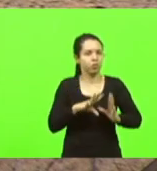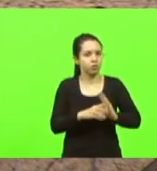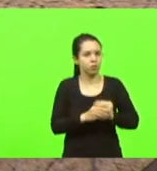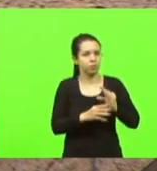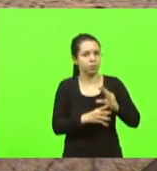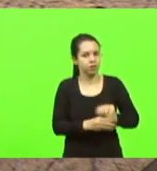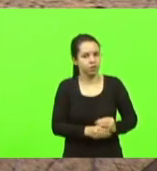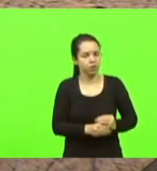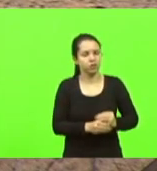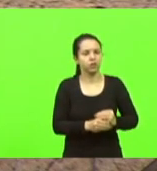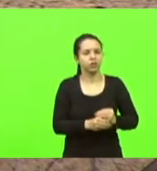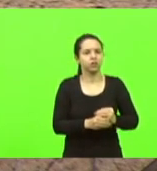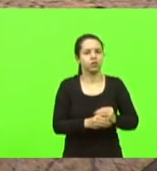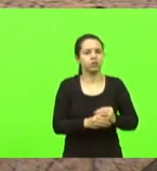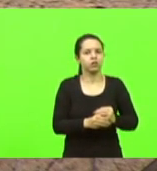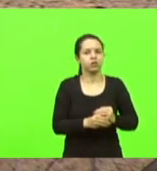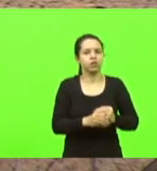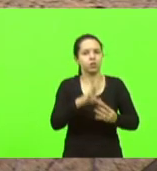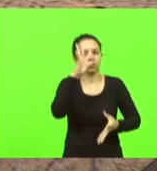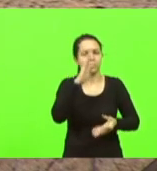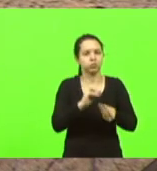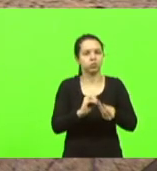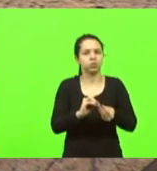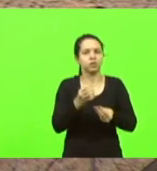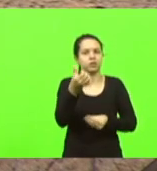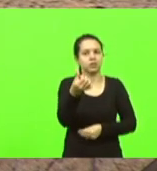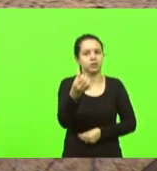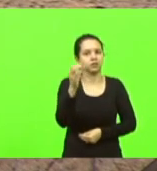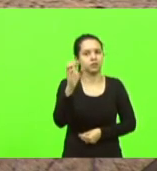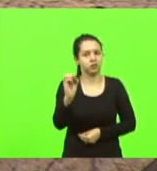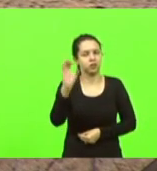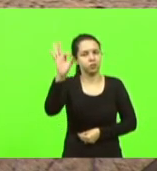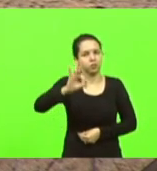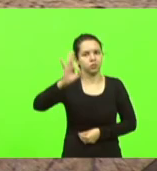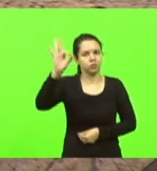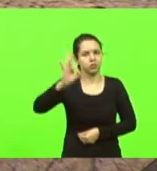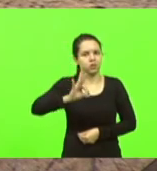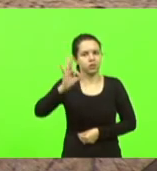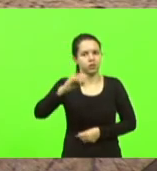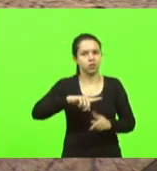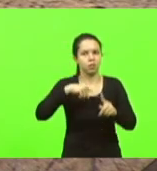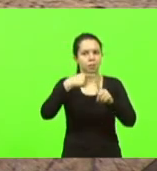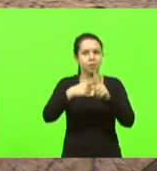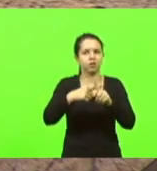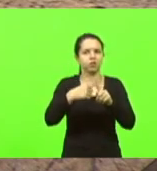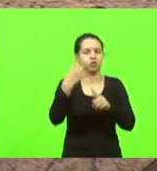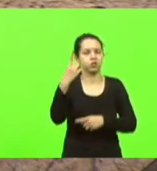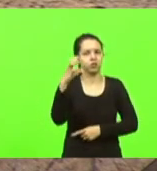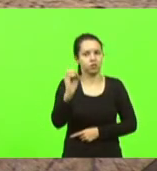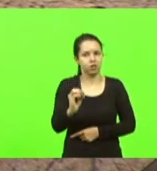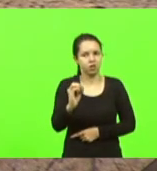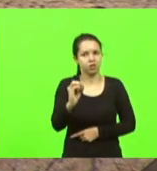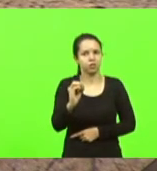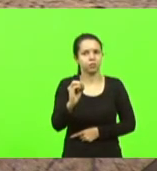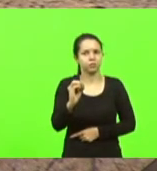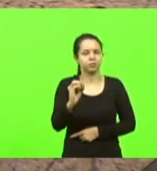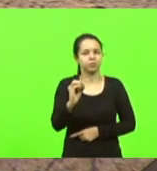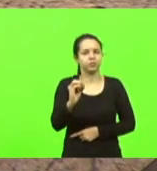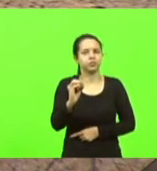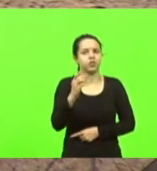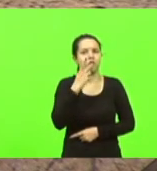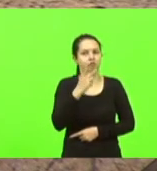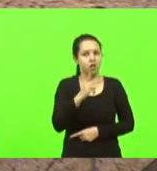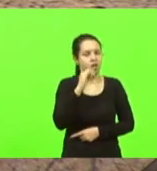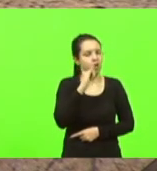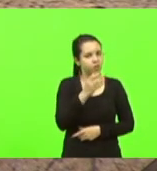Luciana se chegou ao consenso de sessenta por cento mais 10 por dependente eu vou dizer para